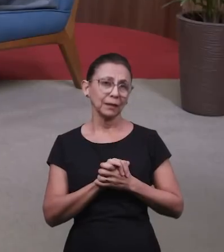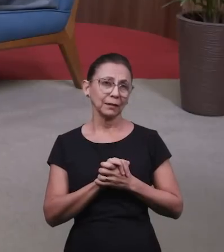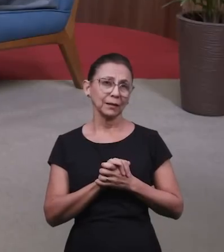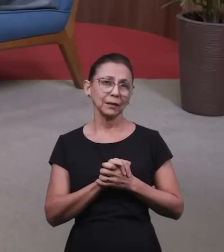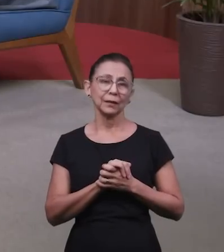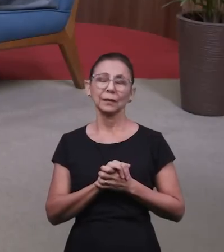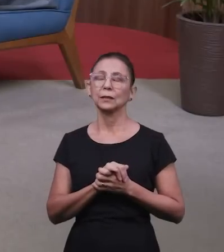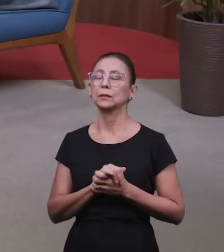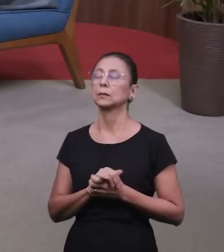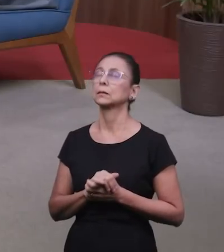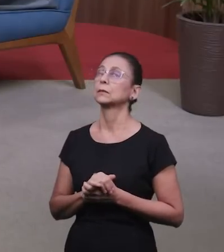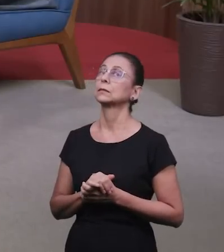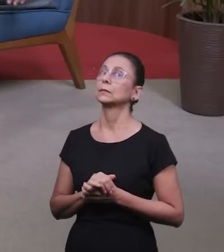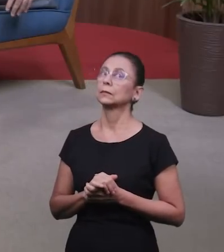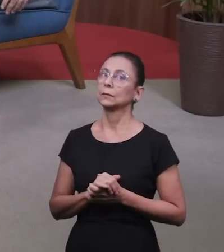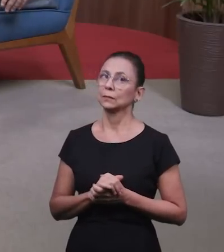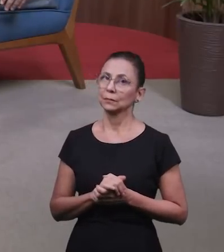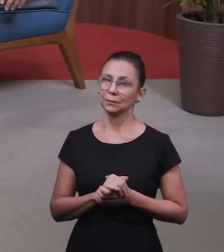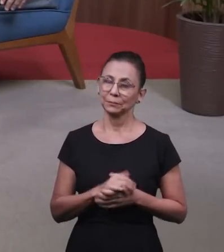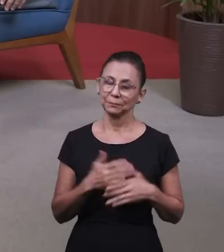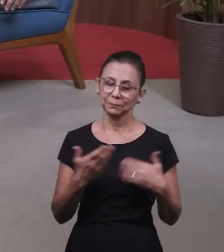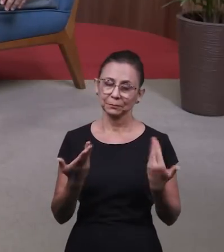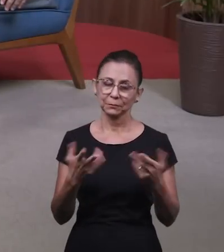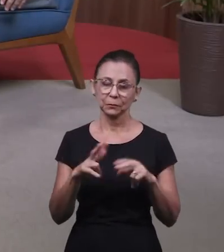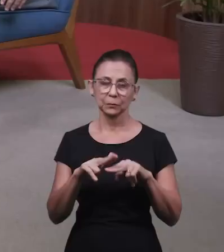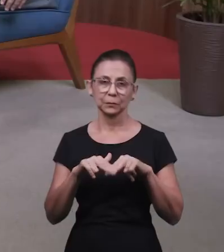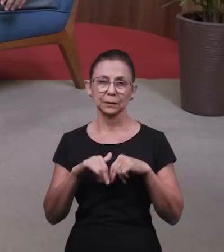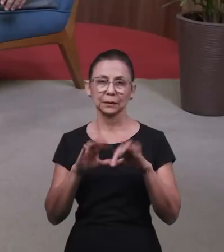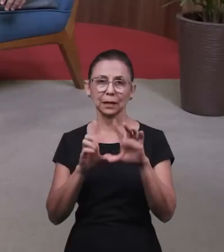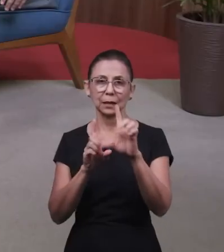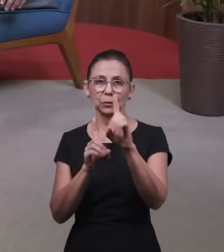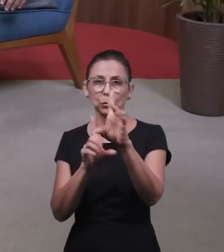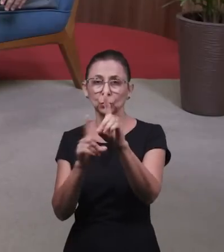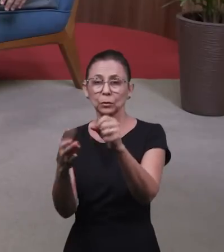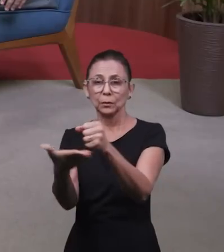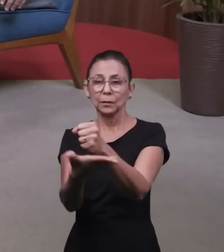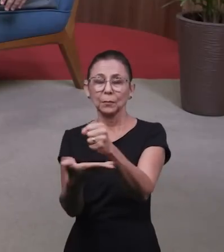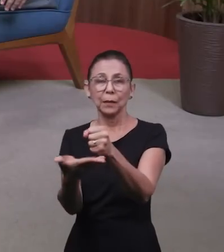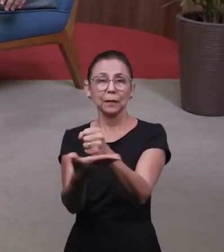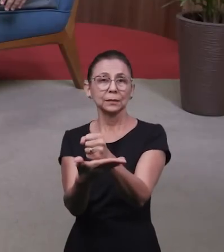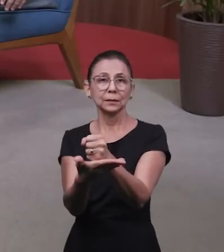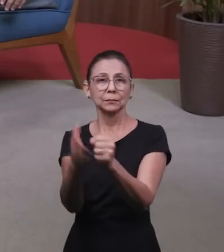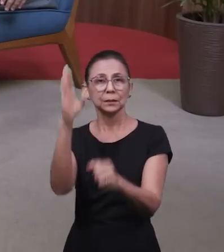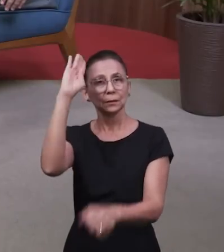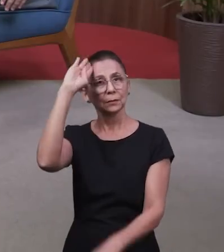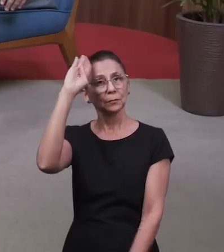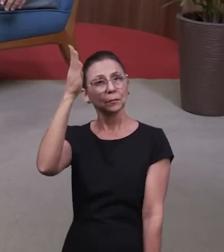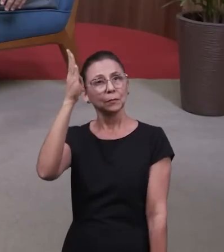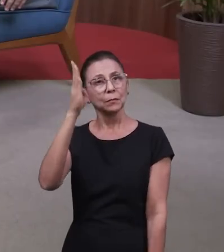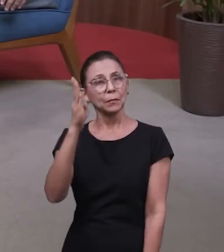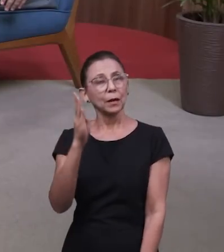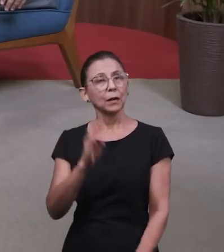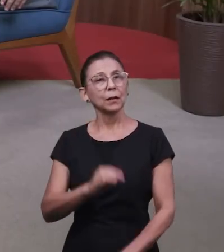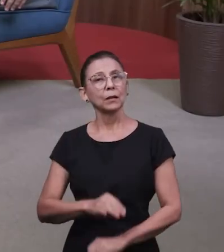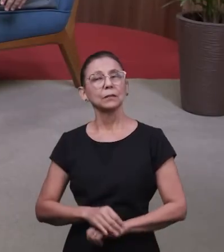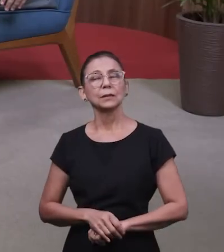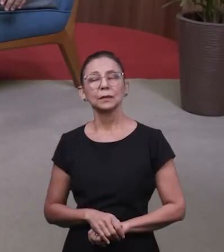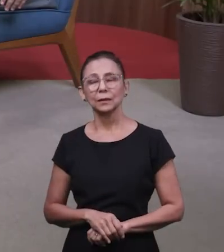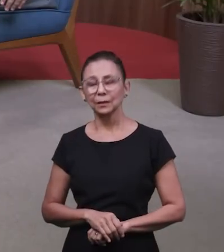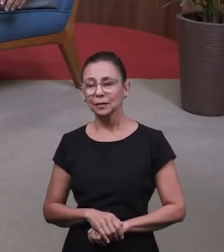Né, nos nossos dias. Mas por isso que a doutrina é a base de tudo. É